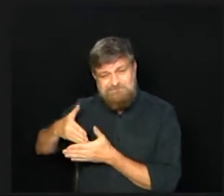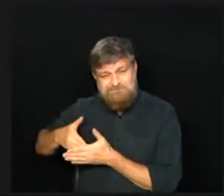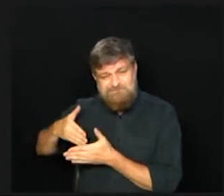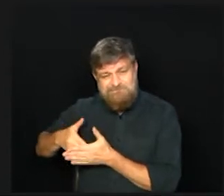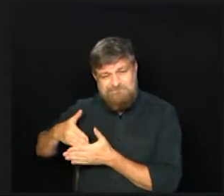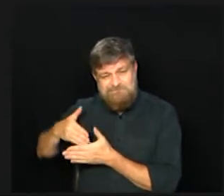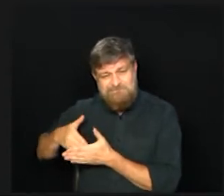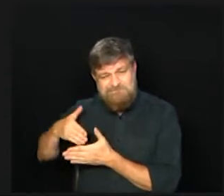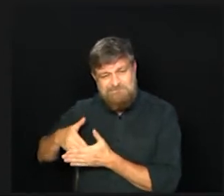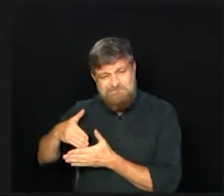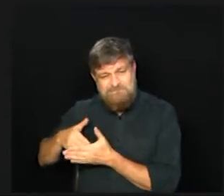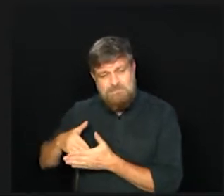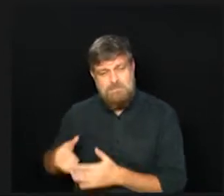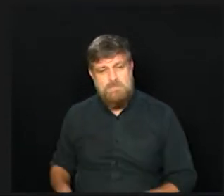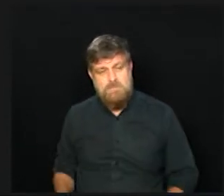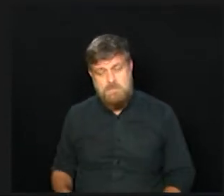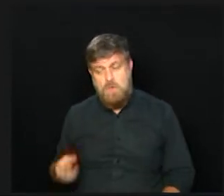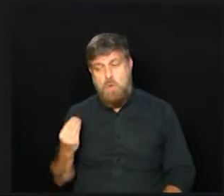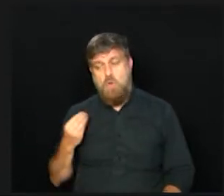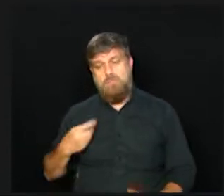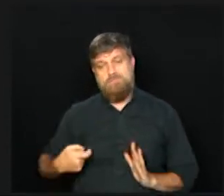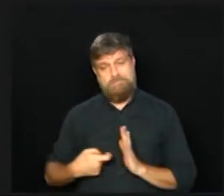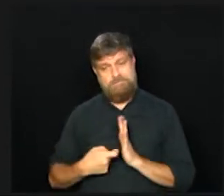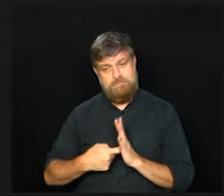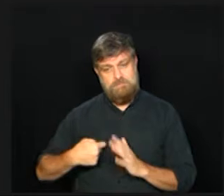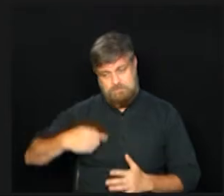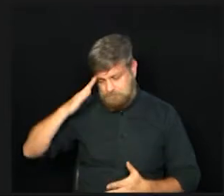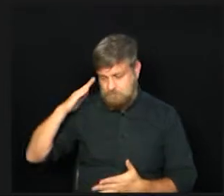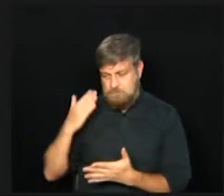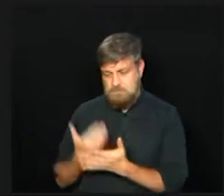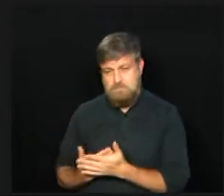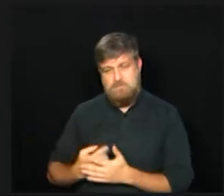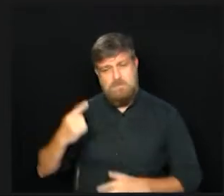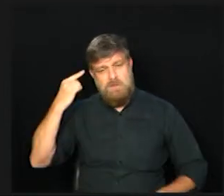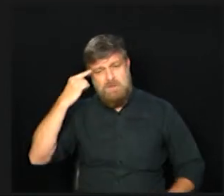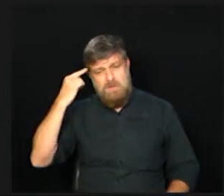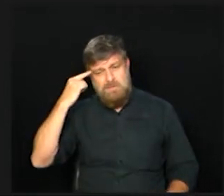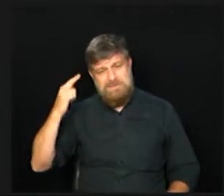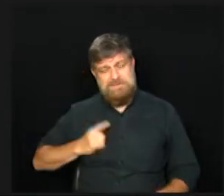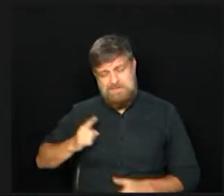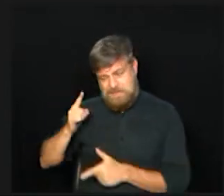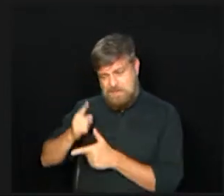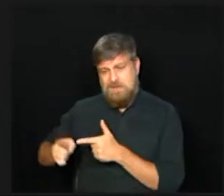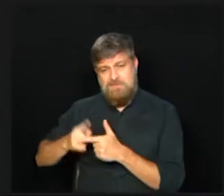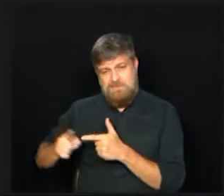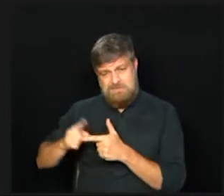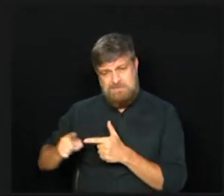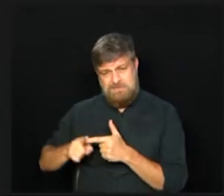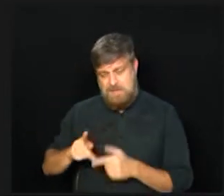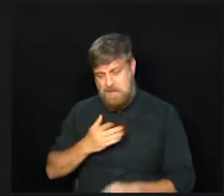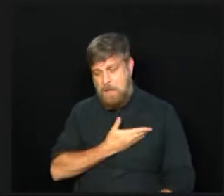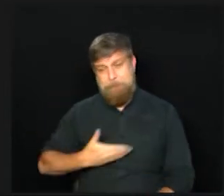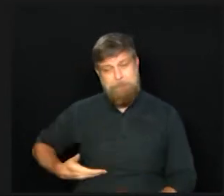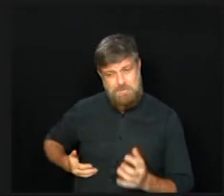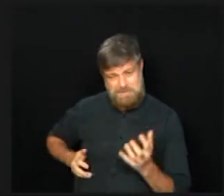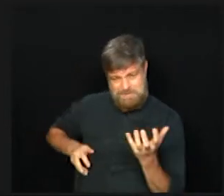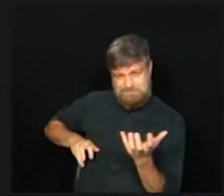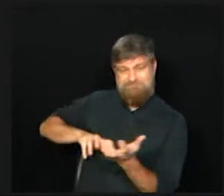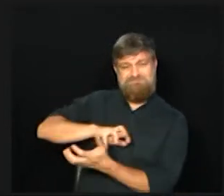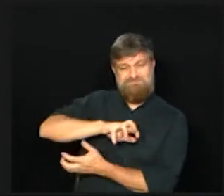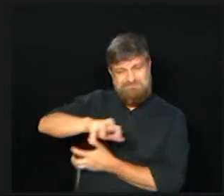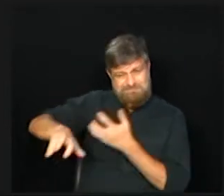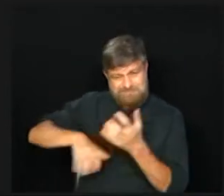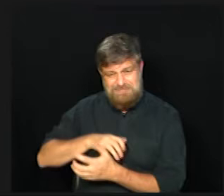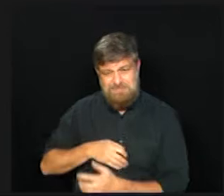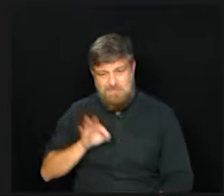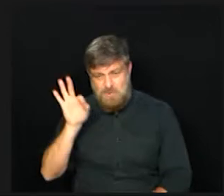limitada. Eu acredito sim, penso que se tornou um problema de calamidade pública, porque os índices